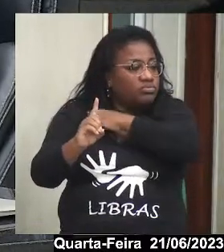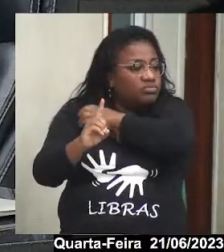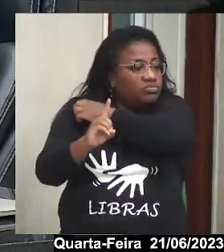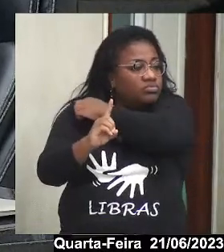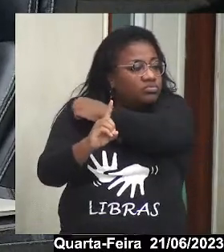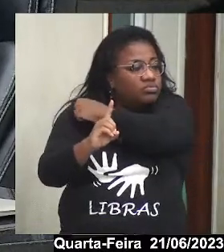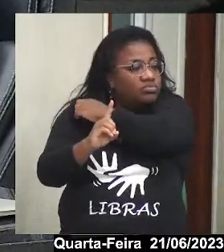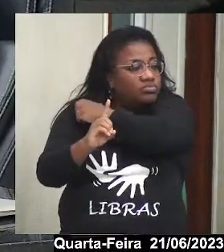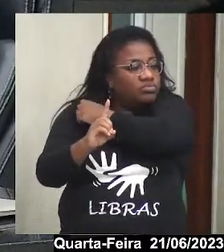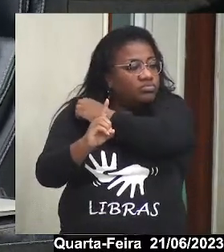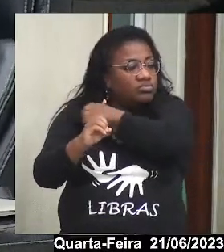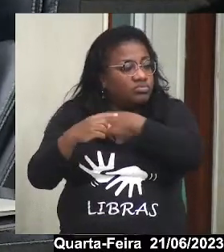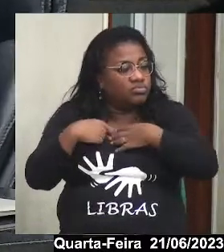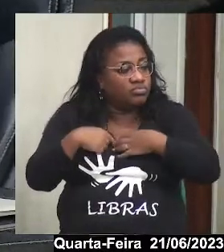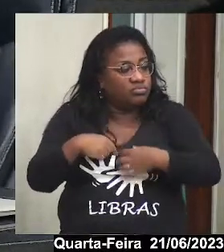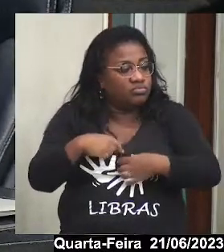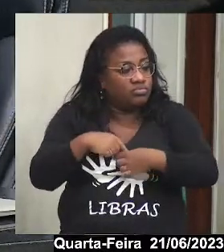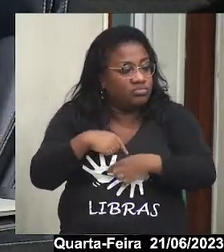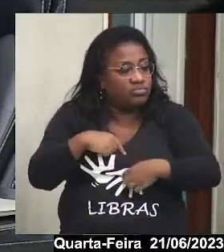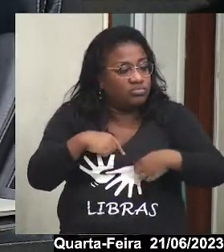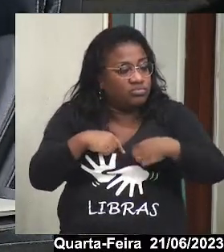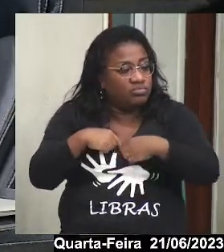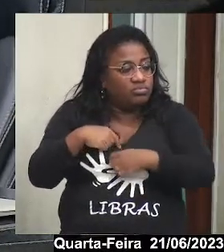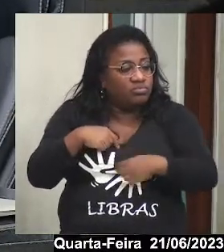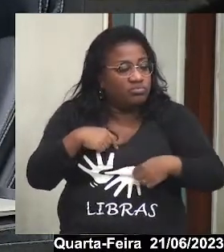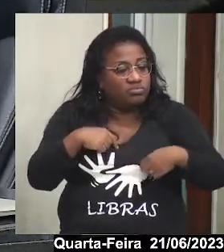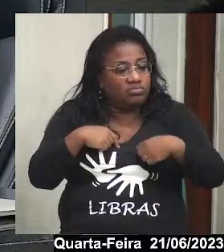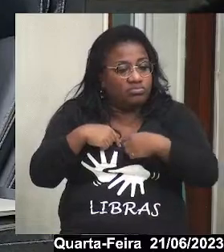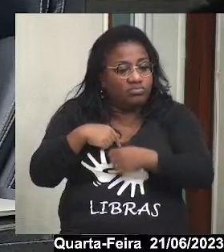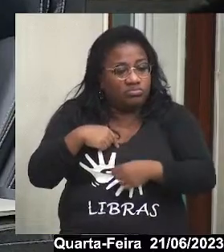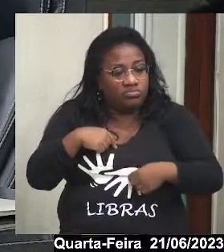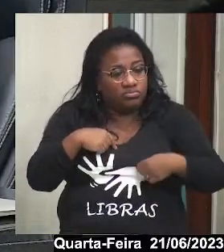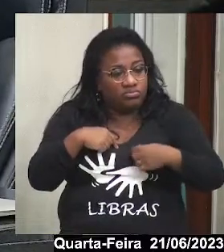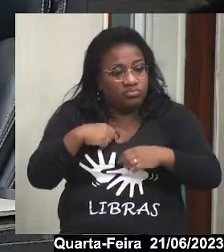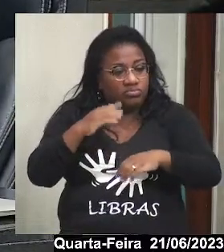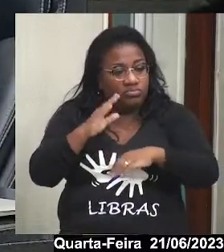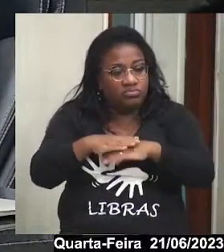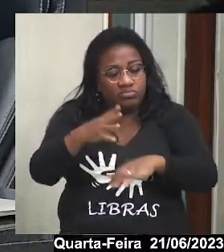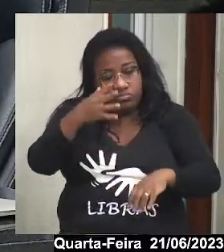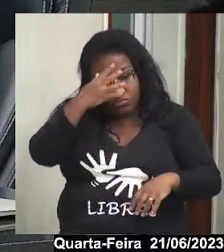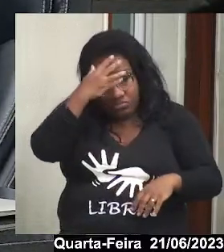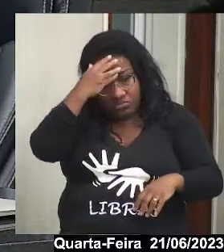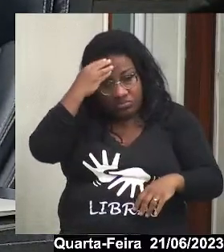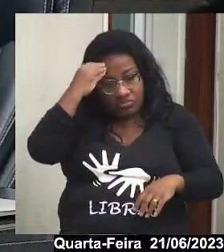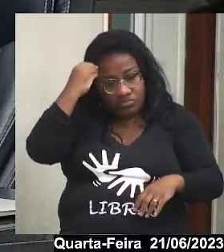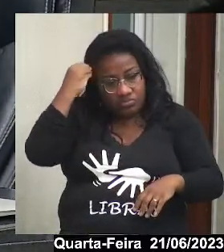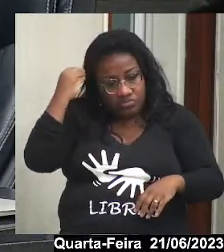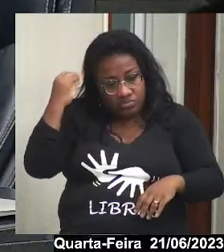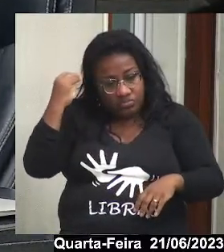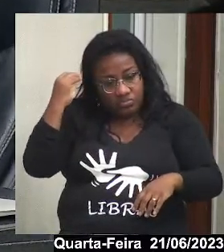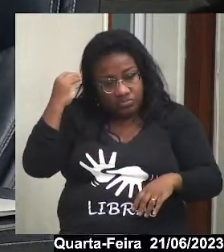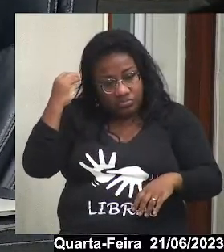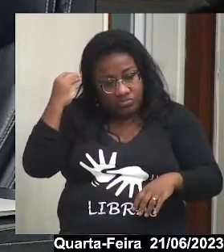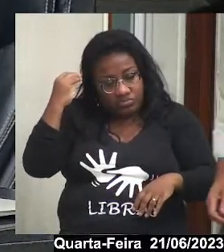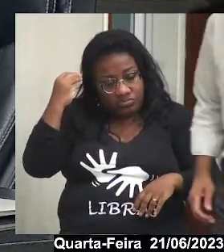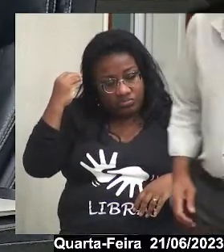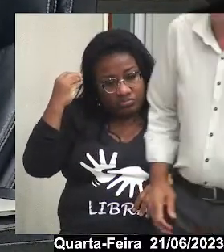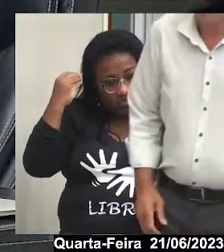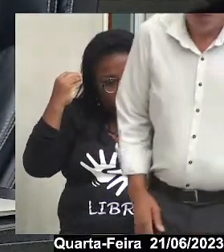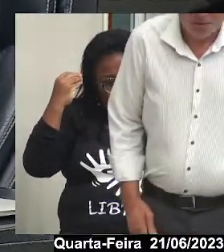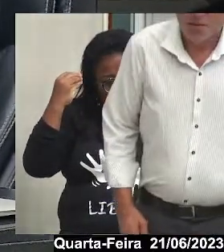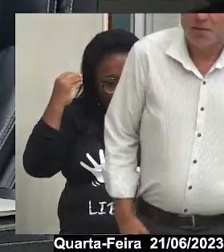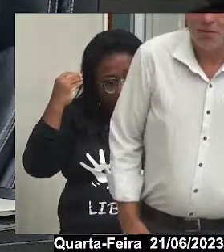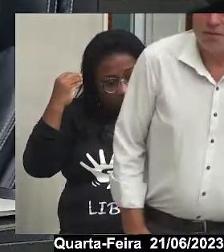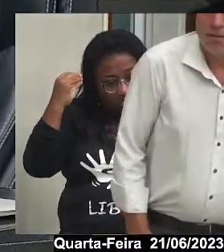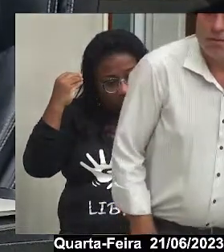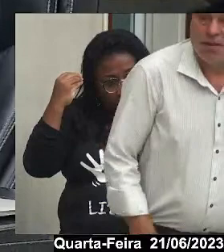queria dar algumas medalhas, né, para a Guarda. É legal isso aí. Só que ele esquece que não faz parte, né,